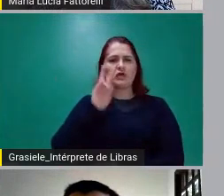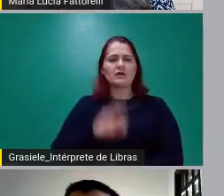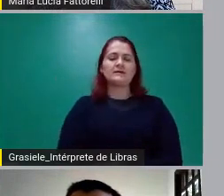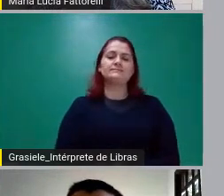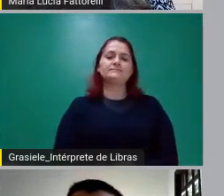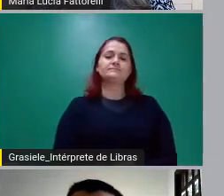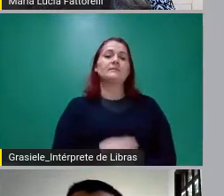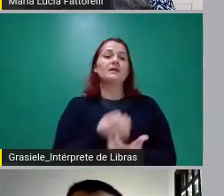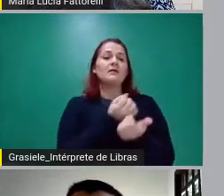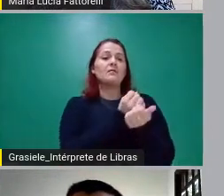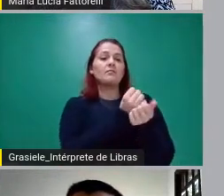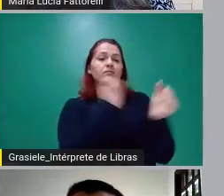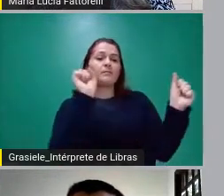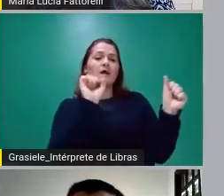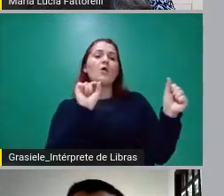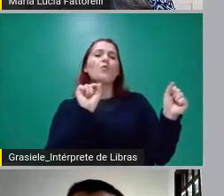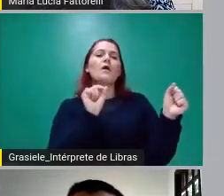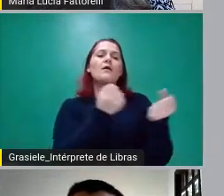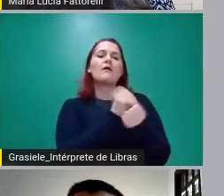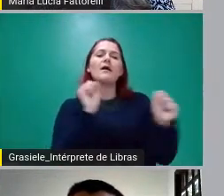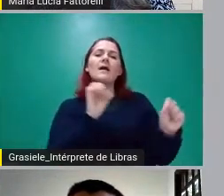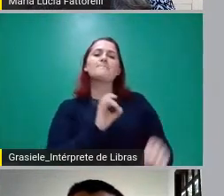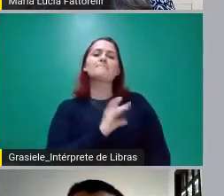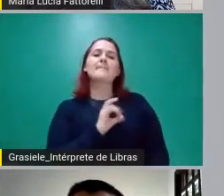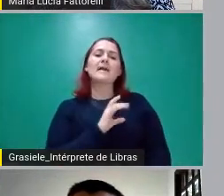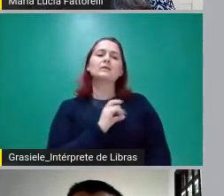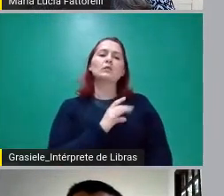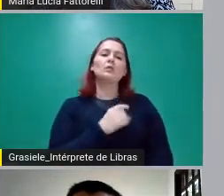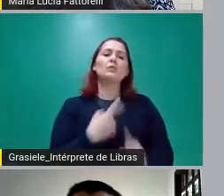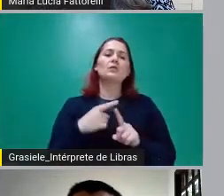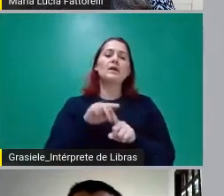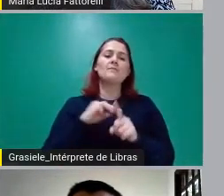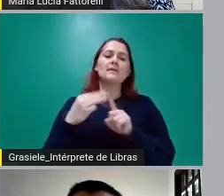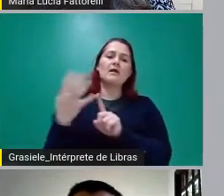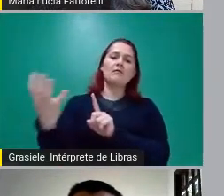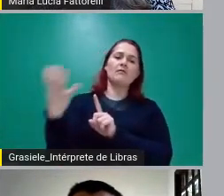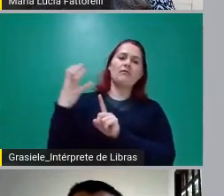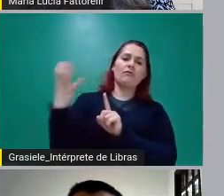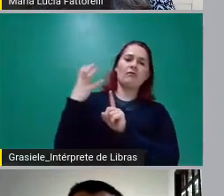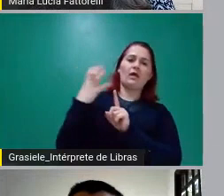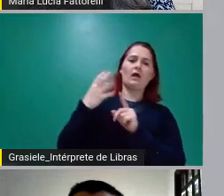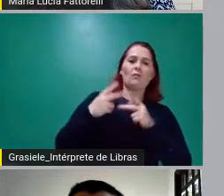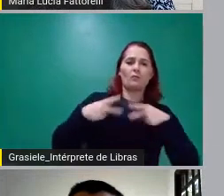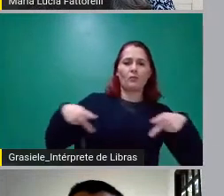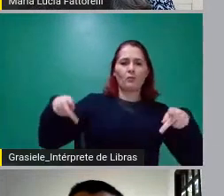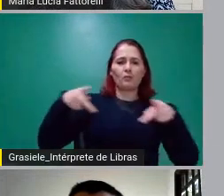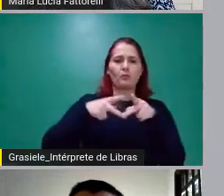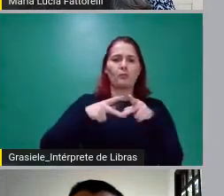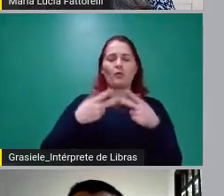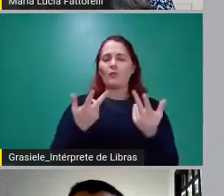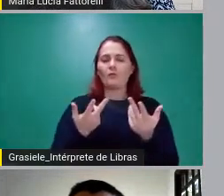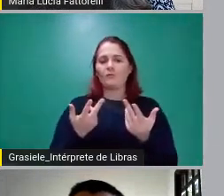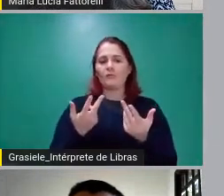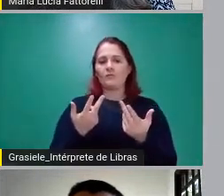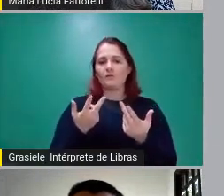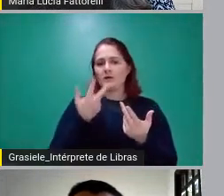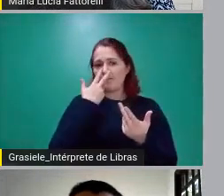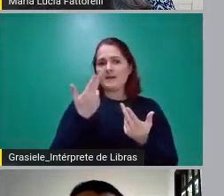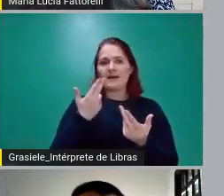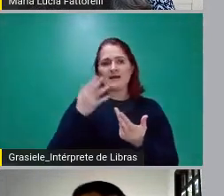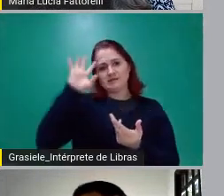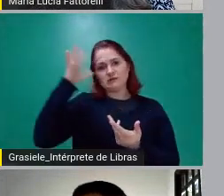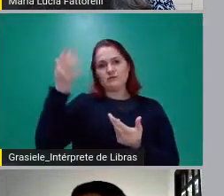do medo contra essas ameaças que o mercado impõe para a gente, como se fossem soluções